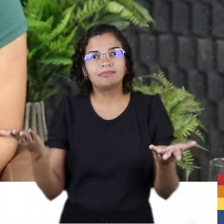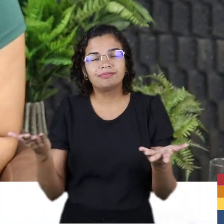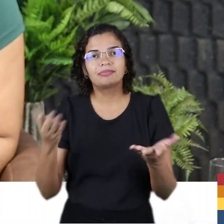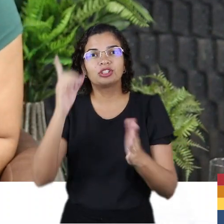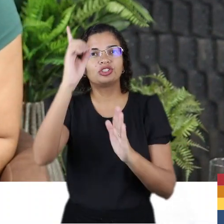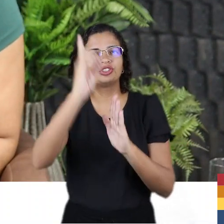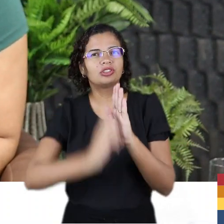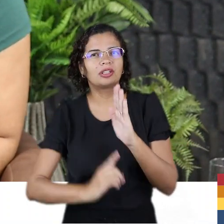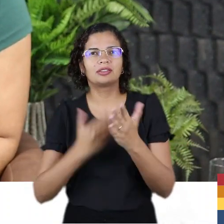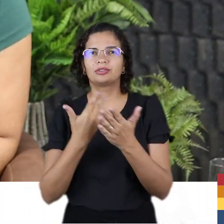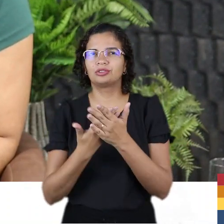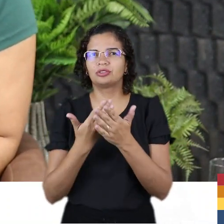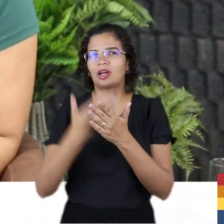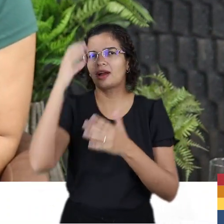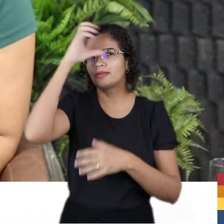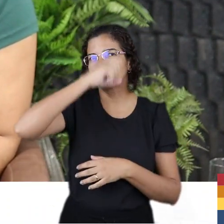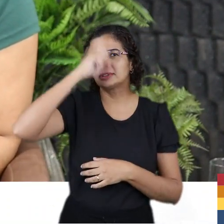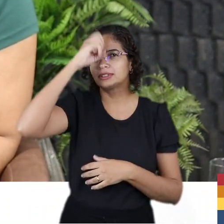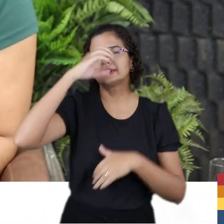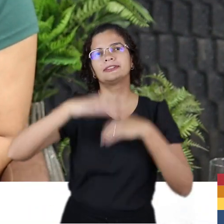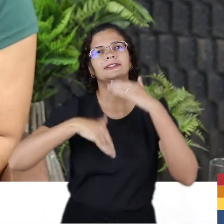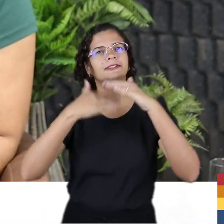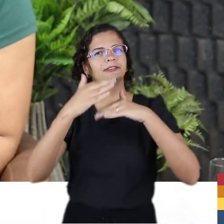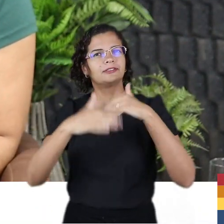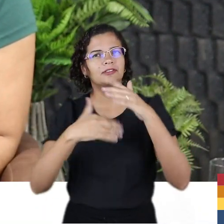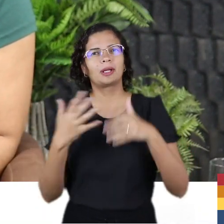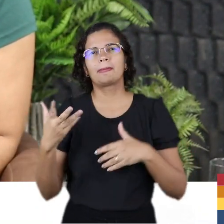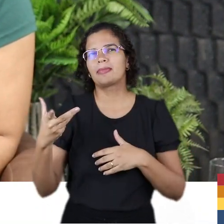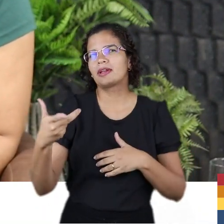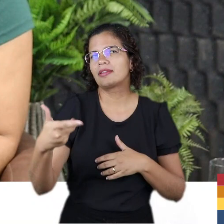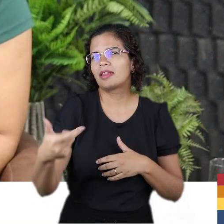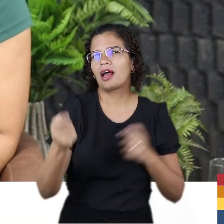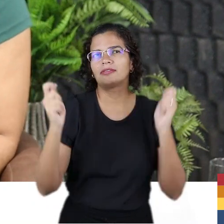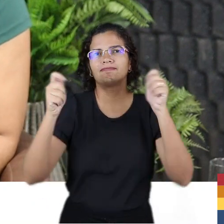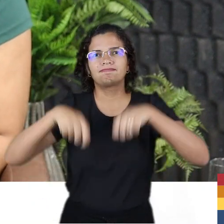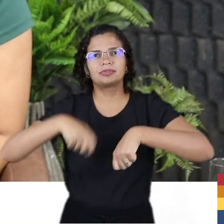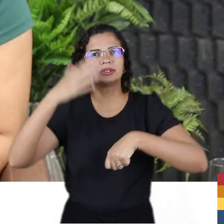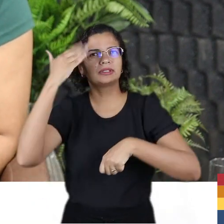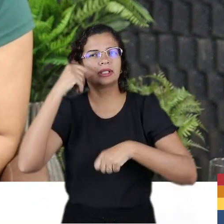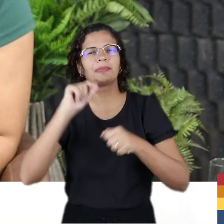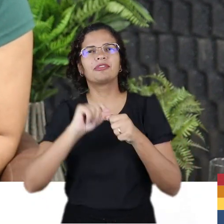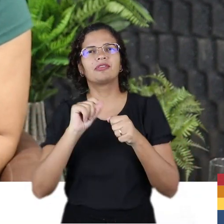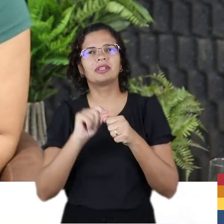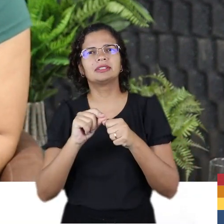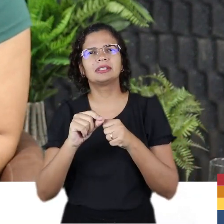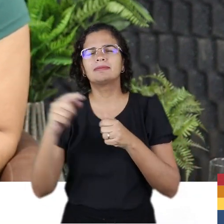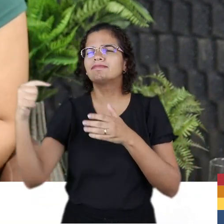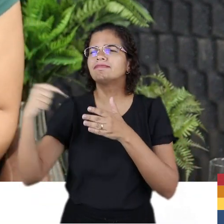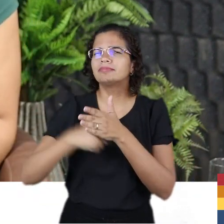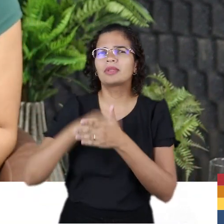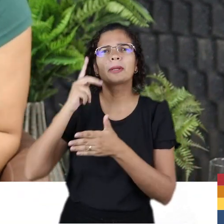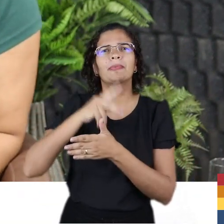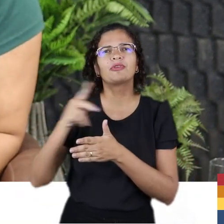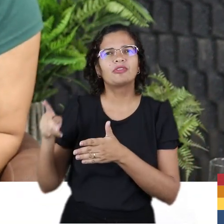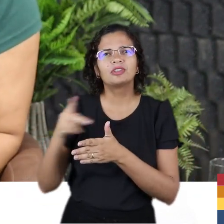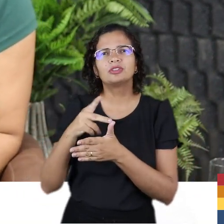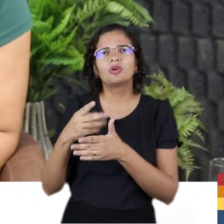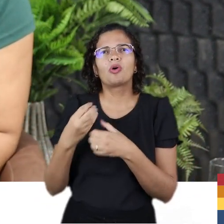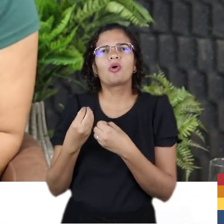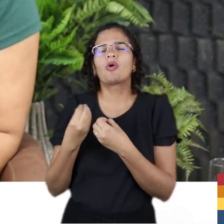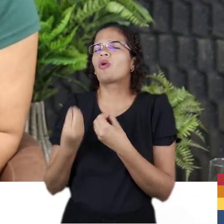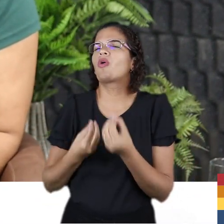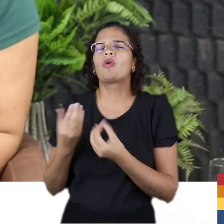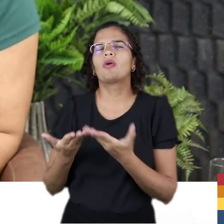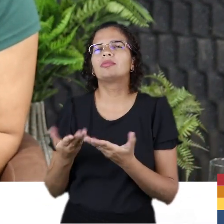arquitetura, o professor vai dizer assim, tal, e agora? Como é que nós vamos fazer? Então, obviamente, isso acaba desmobilizando um pouco.